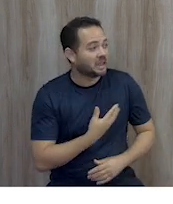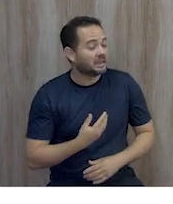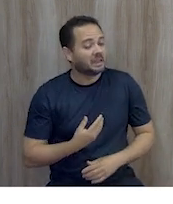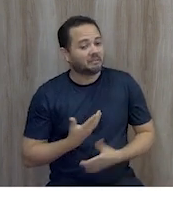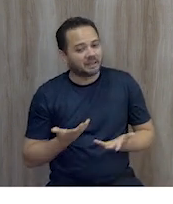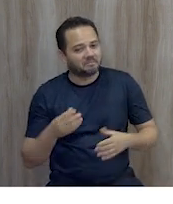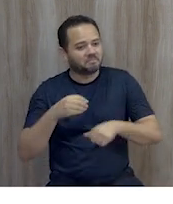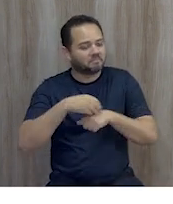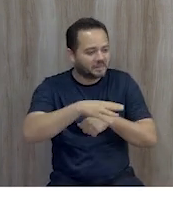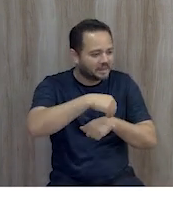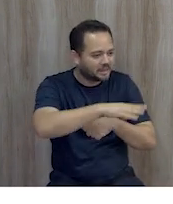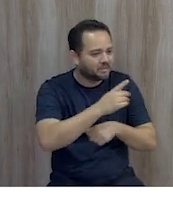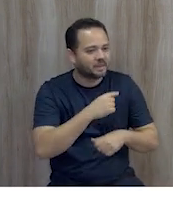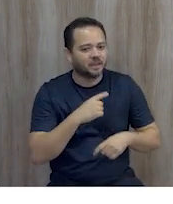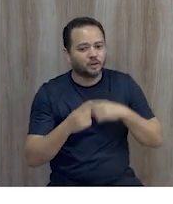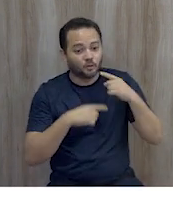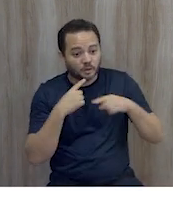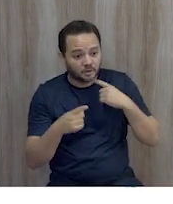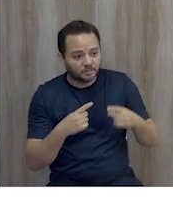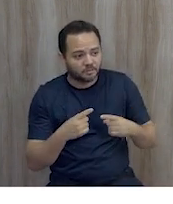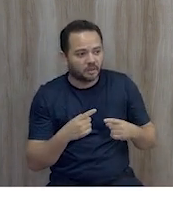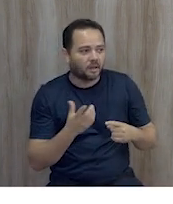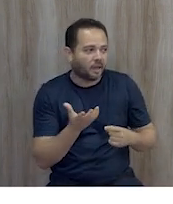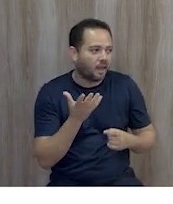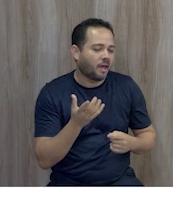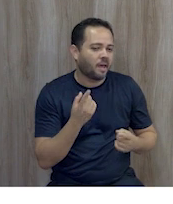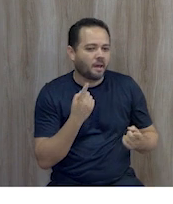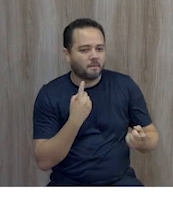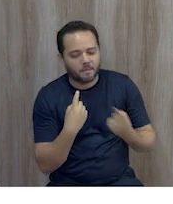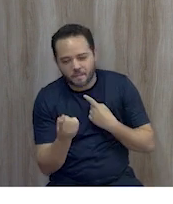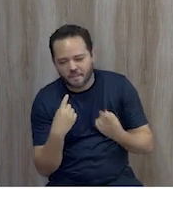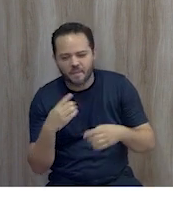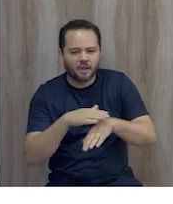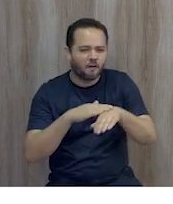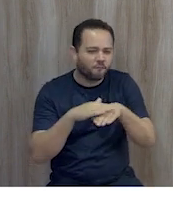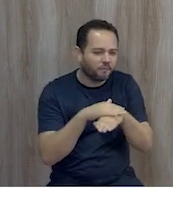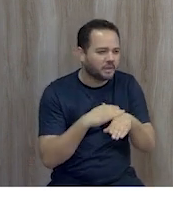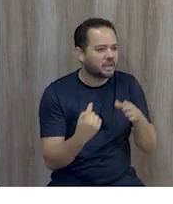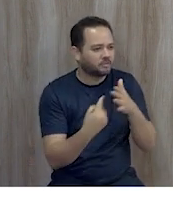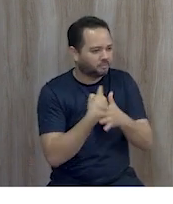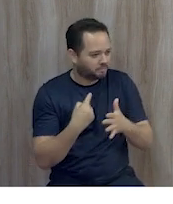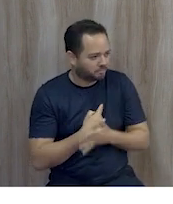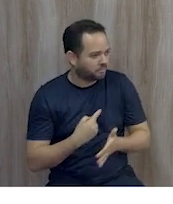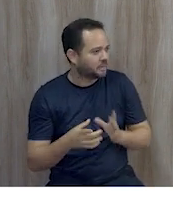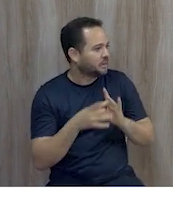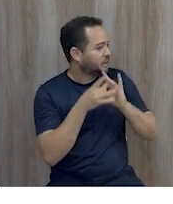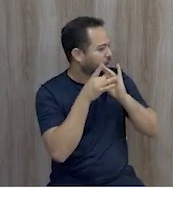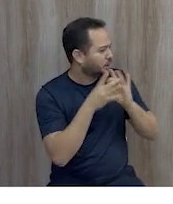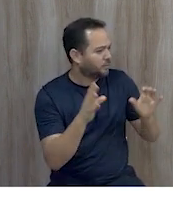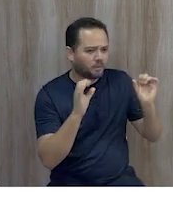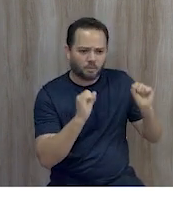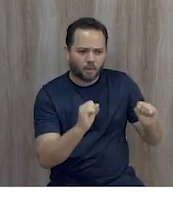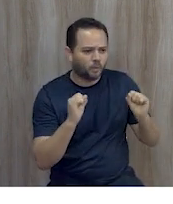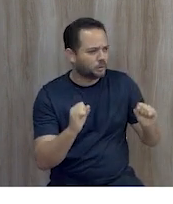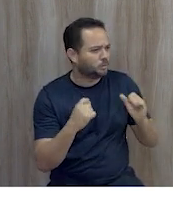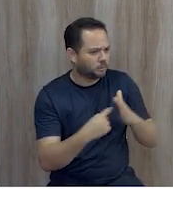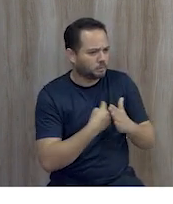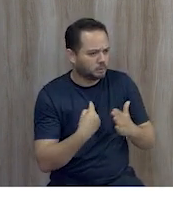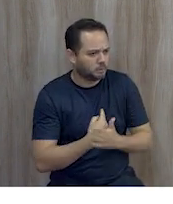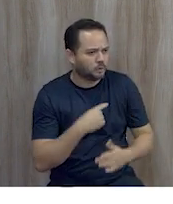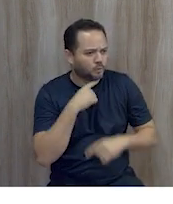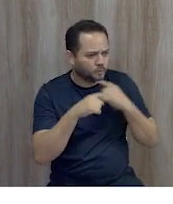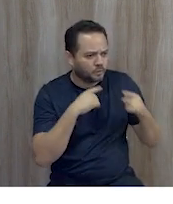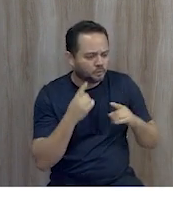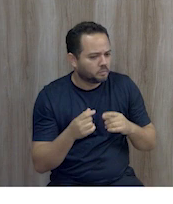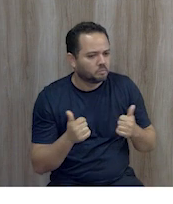aí com vocês. Quem tiver dúvida também, quiser trocar ideia, tanto durante quanto no final, estamos aí abertas também para esclarecer eventuais